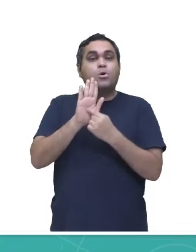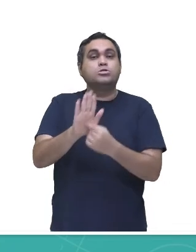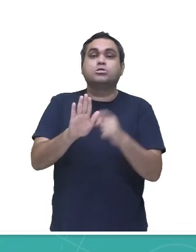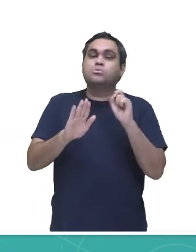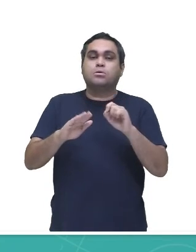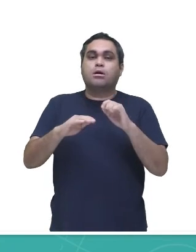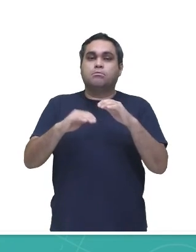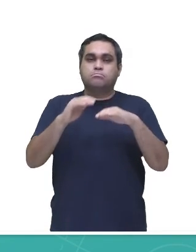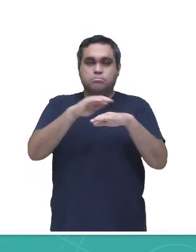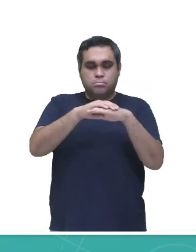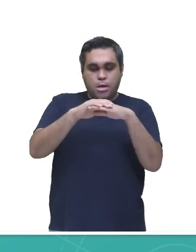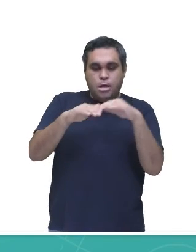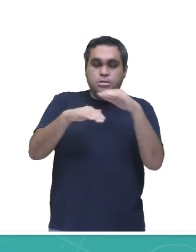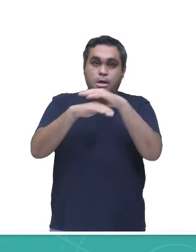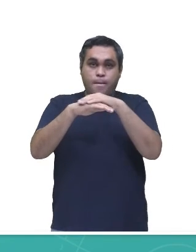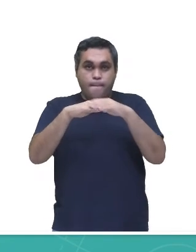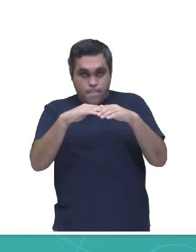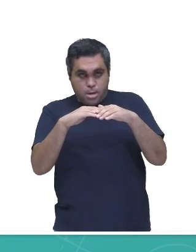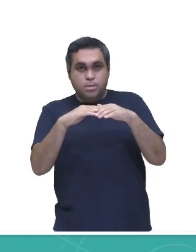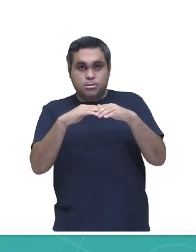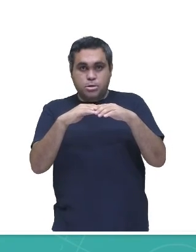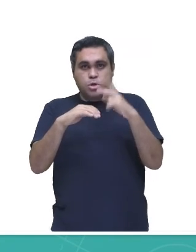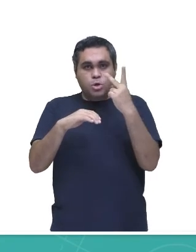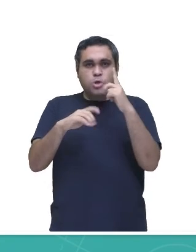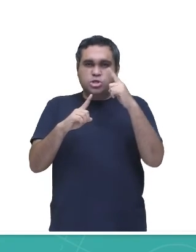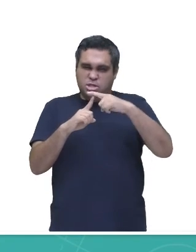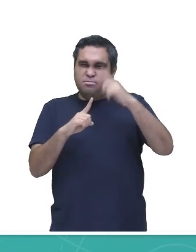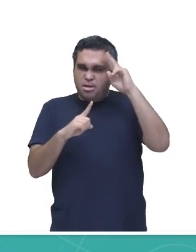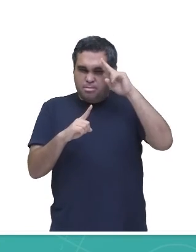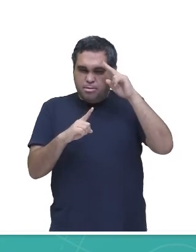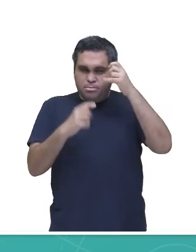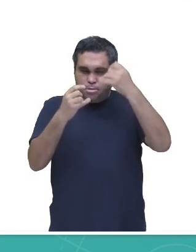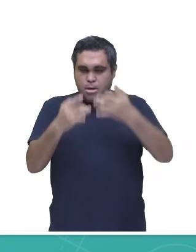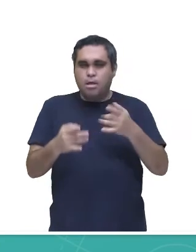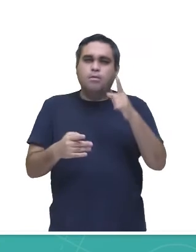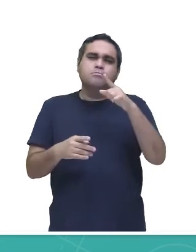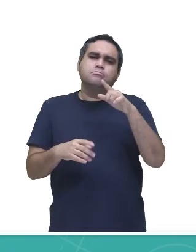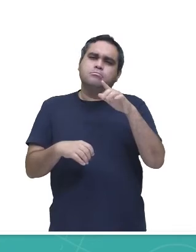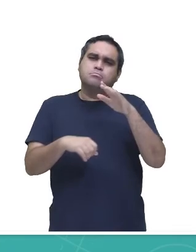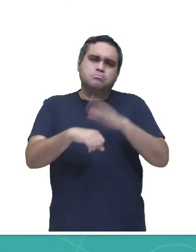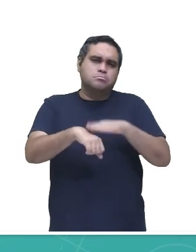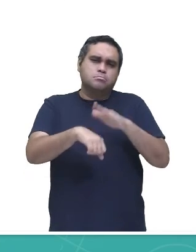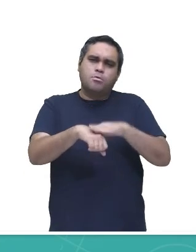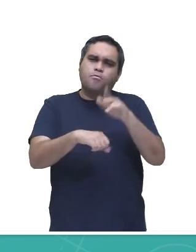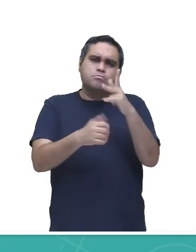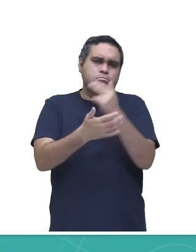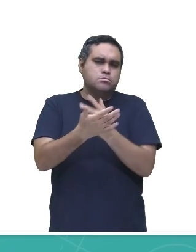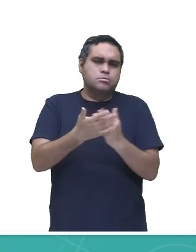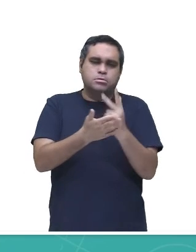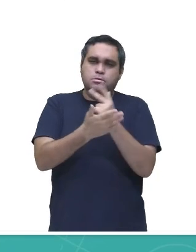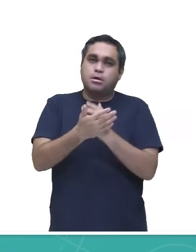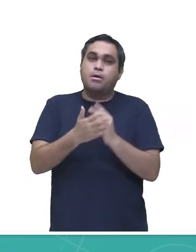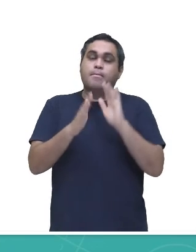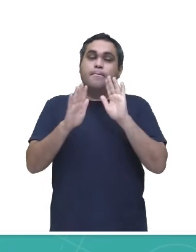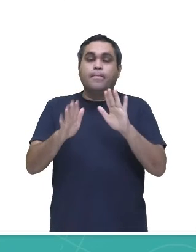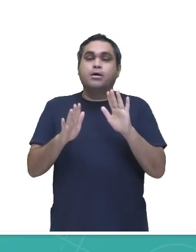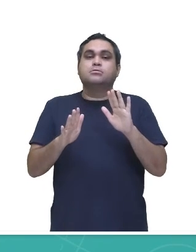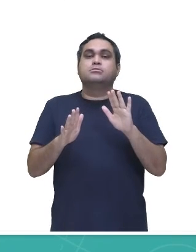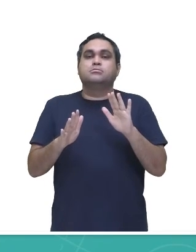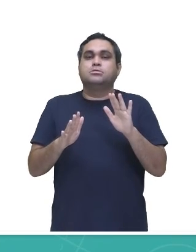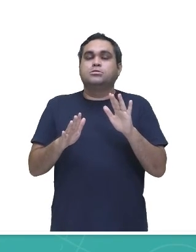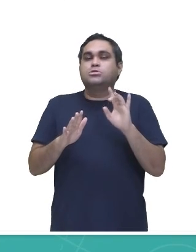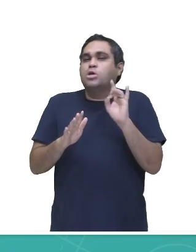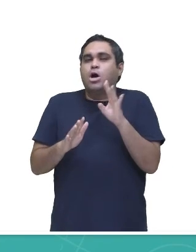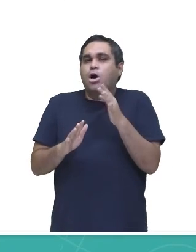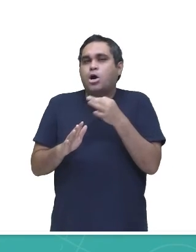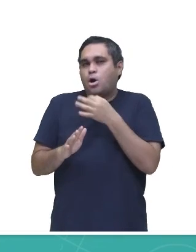da epiderme e derme. Essa questão é uma questão pessoal, né? Cada um fez ali seu desenho, seu esquema, mas a gente vai, só para